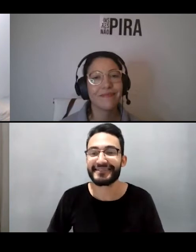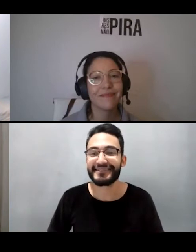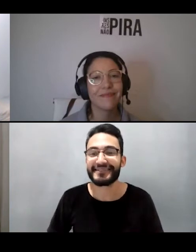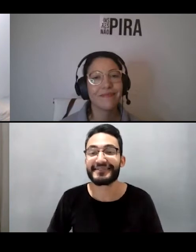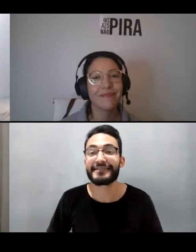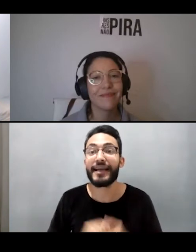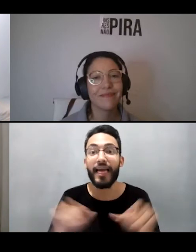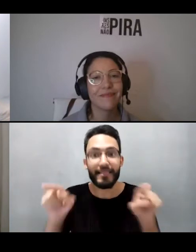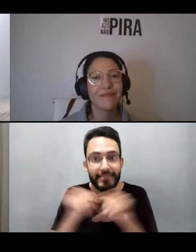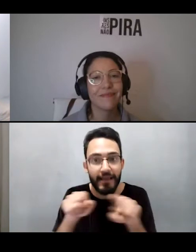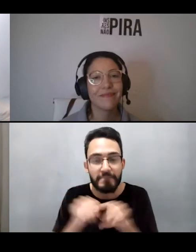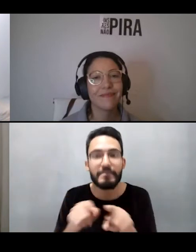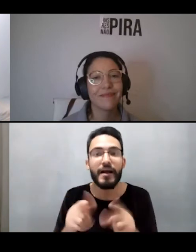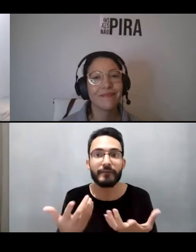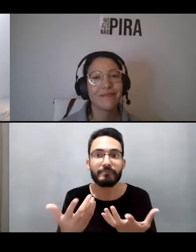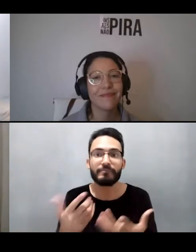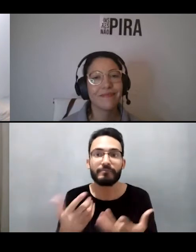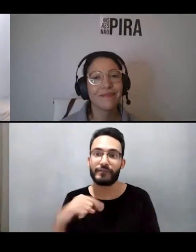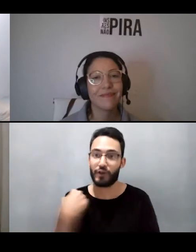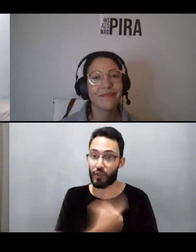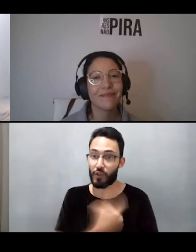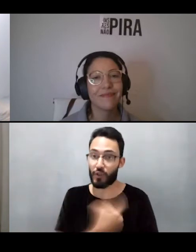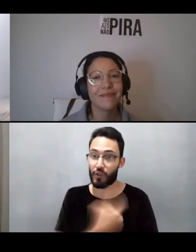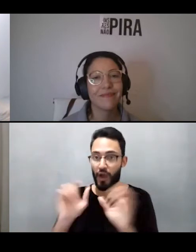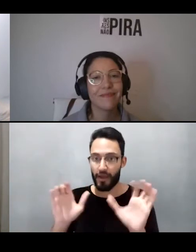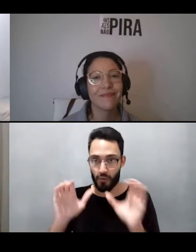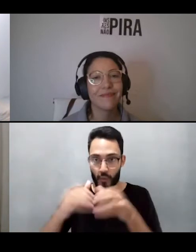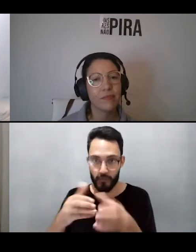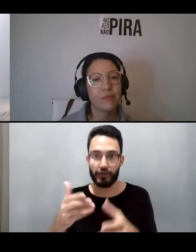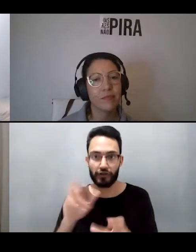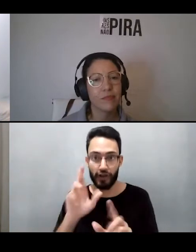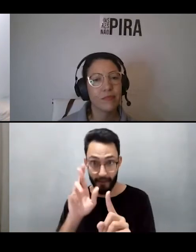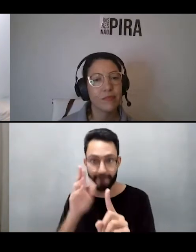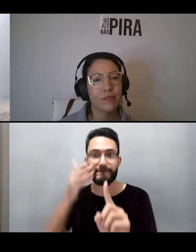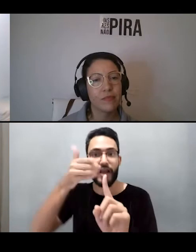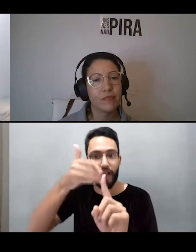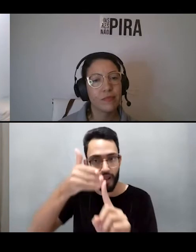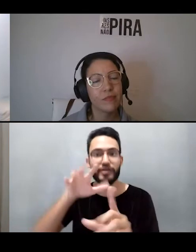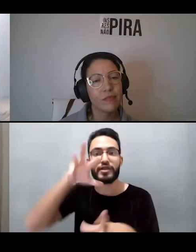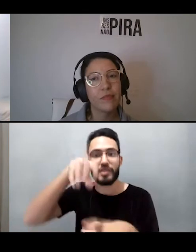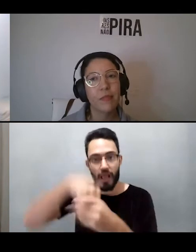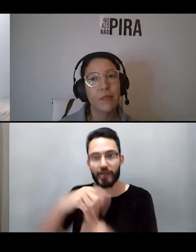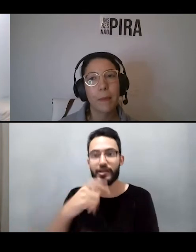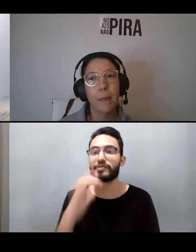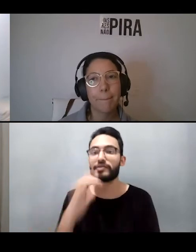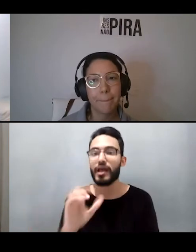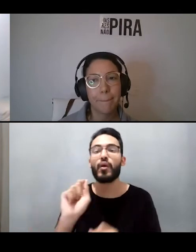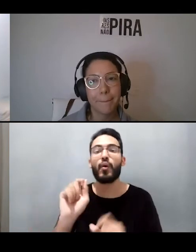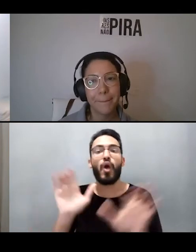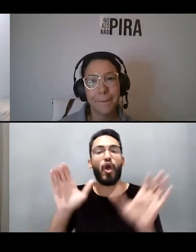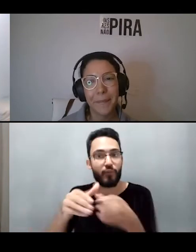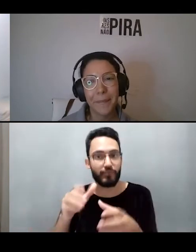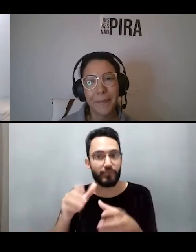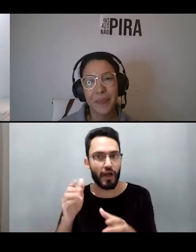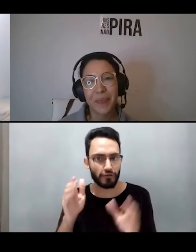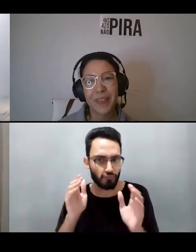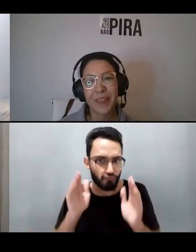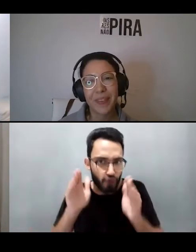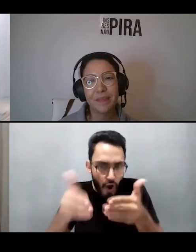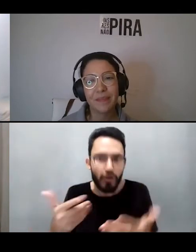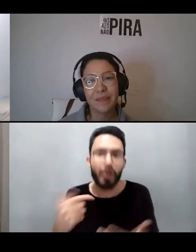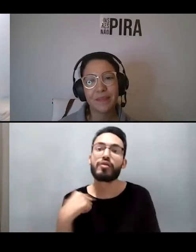E aí, por a gente ser essa comunidade, né? Ser referência dentro da C&T quanto à questão de comunidade, nós também fomos